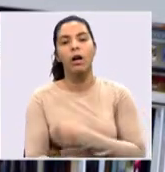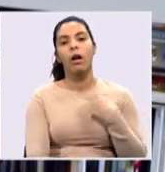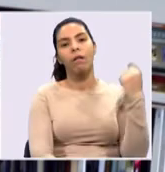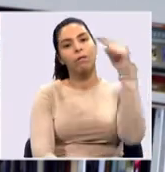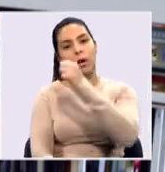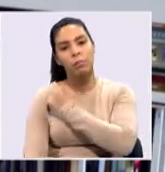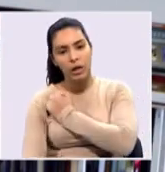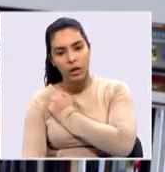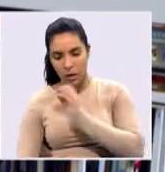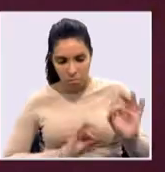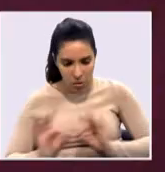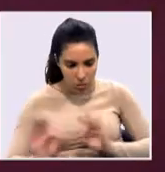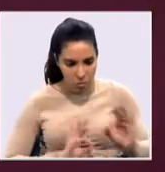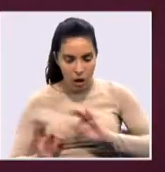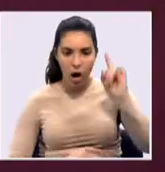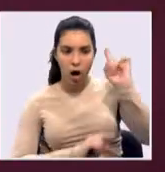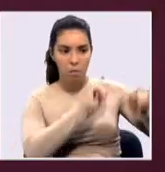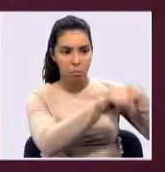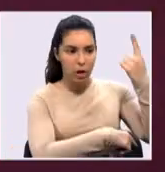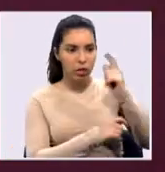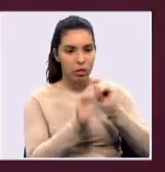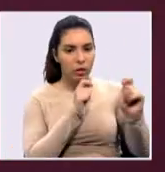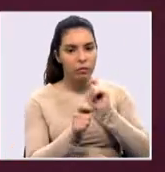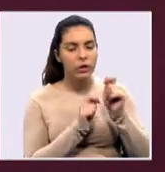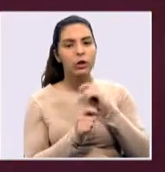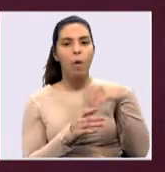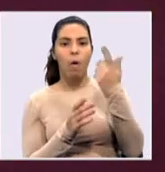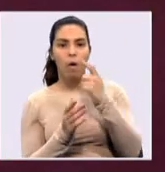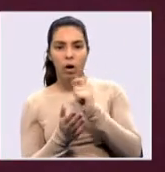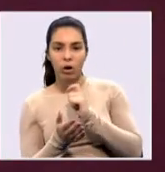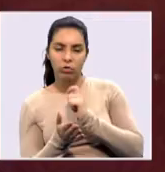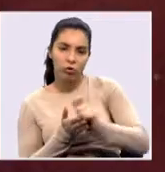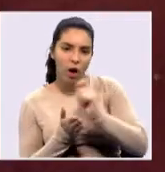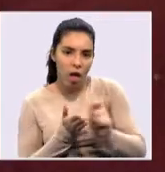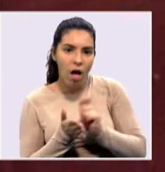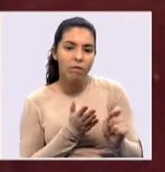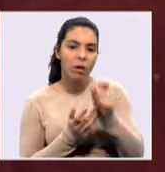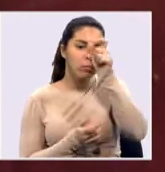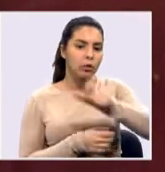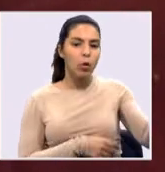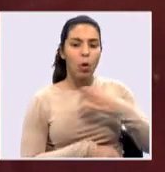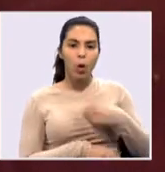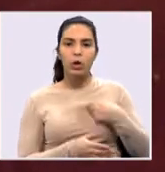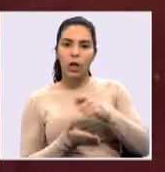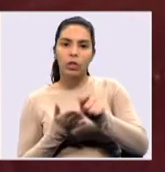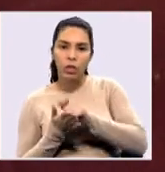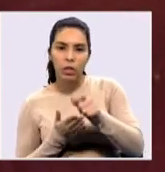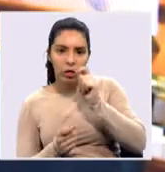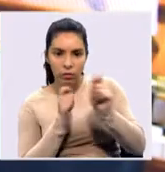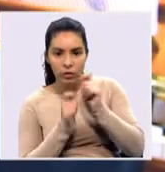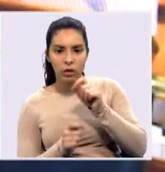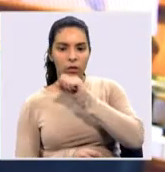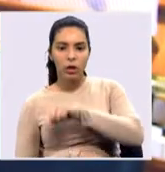Também poder vir para casa e estar a preparar uma entrevista ou a transcrever uma entrevista de pessoas de quem eu gosto